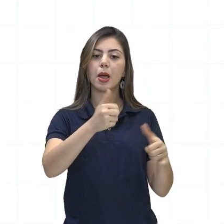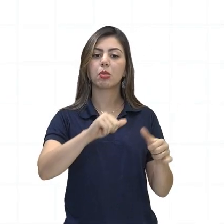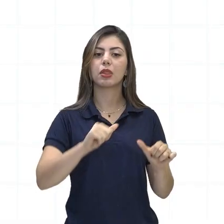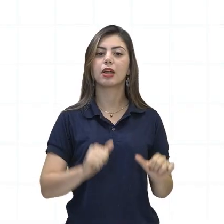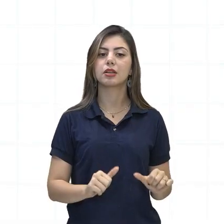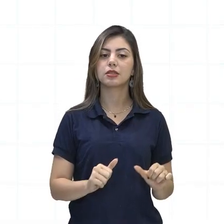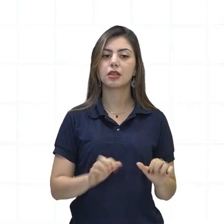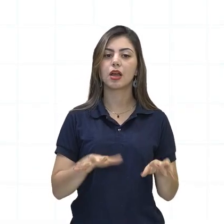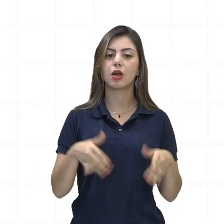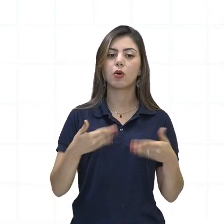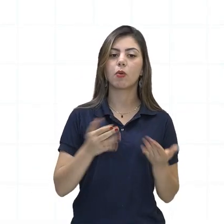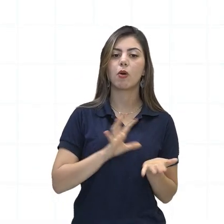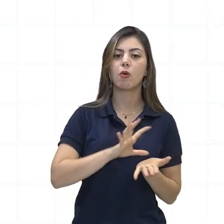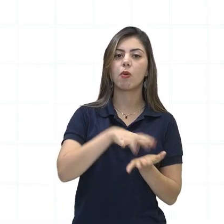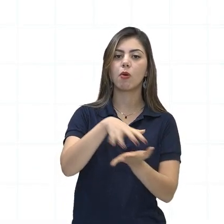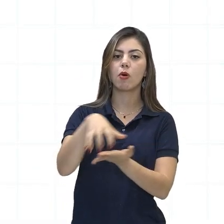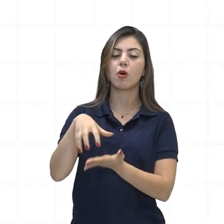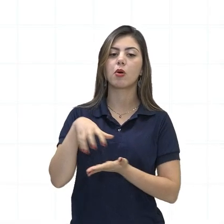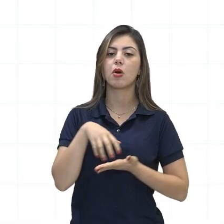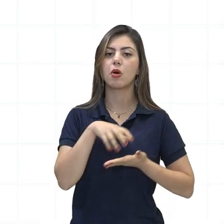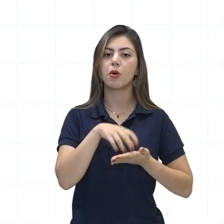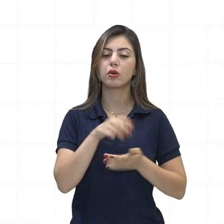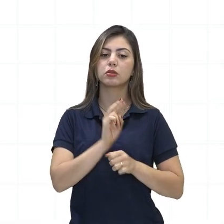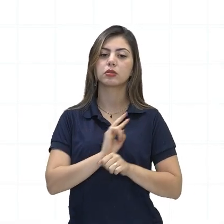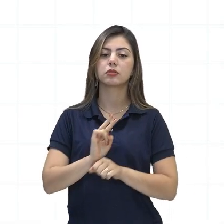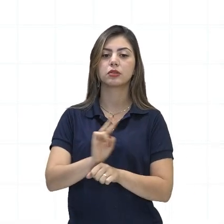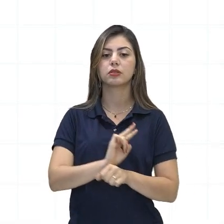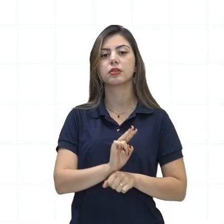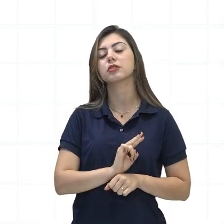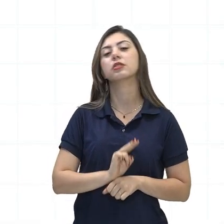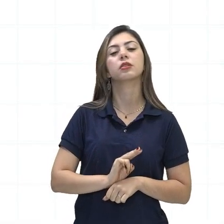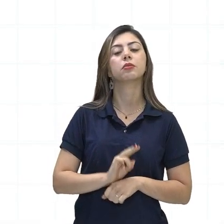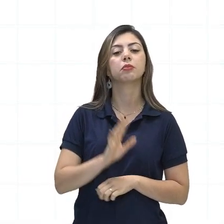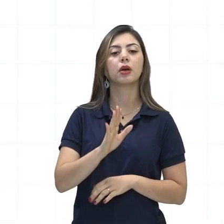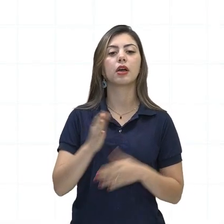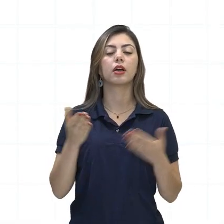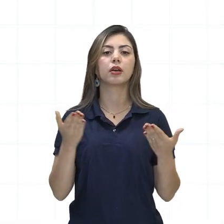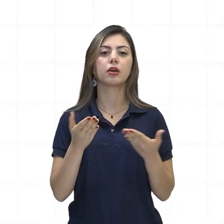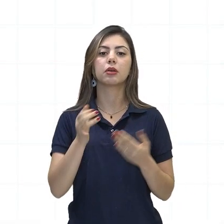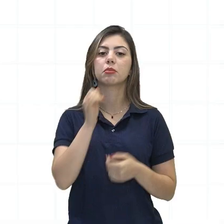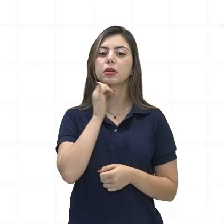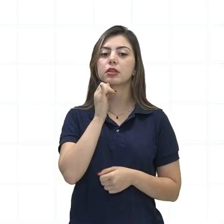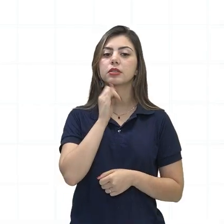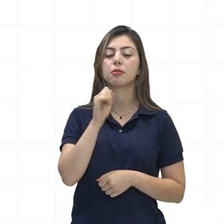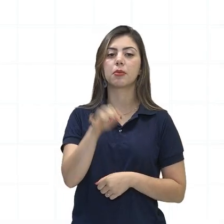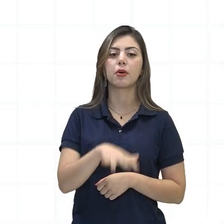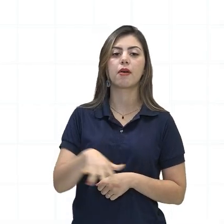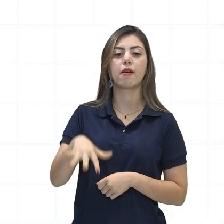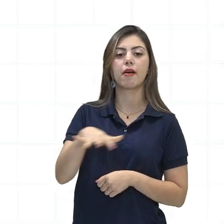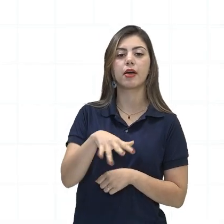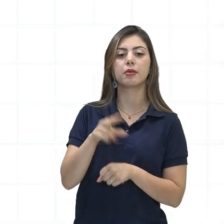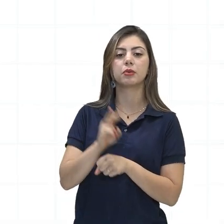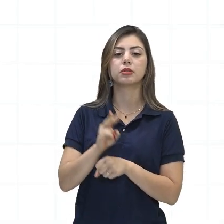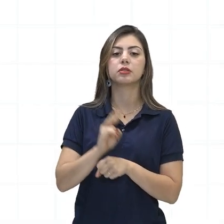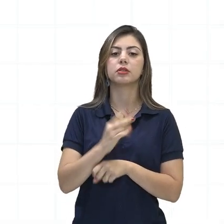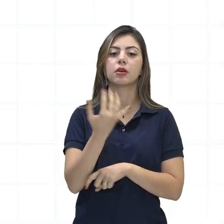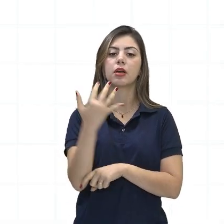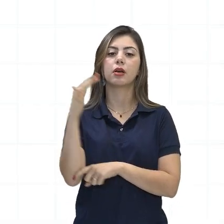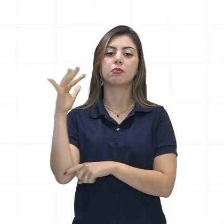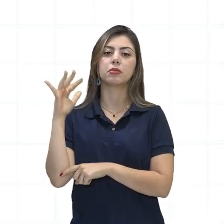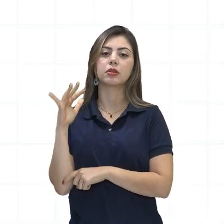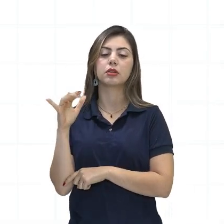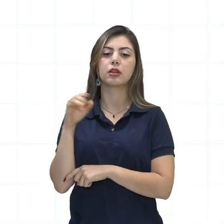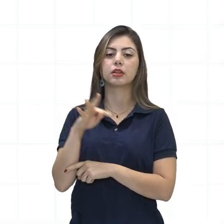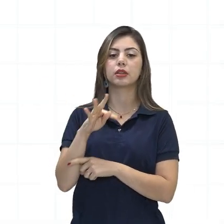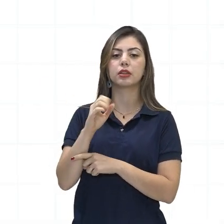unidade de conservação. Então, vamos ver aqui alguma área de proteção ambiental Tarumã Ponta